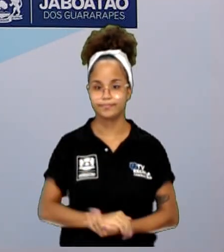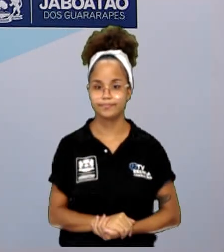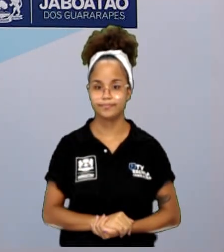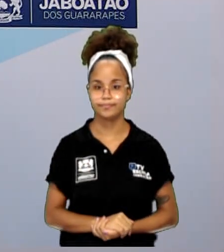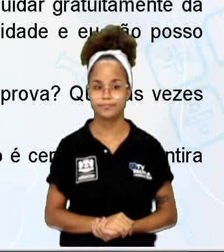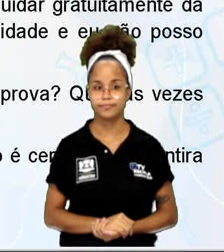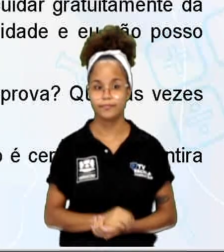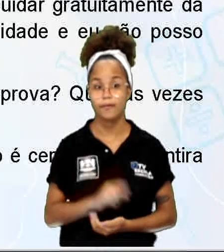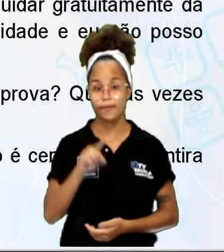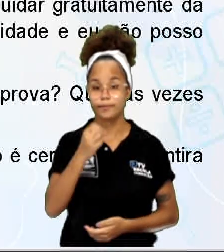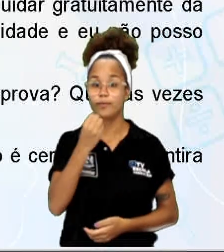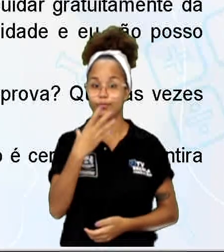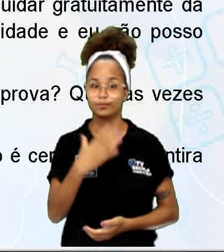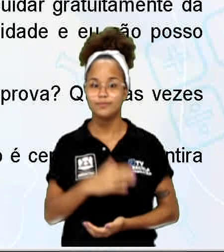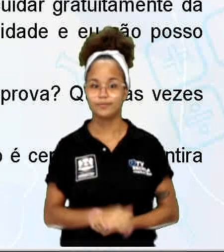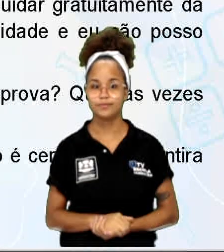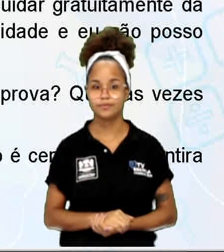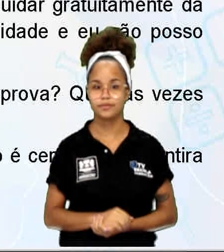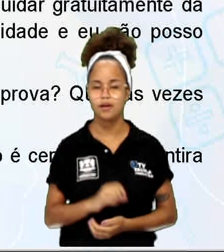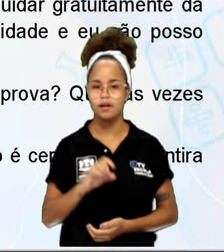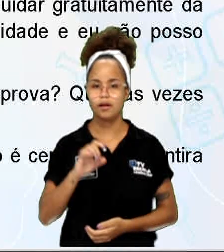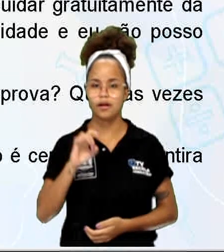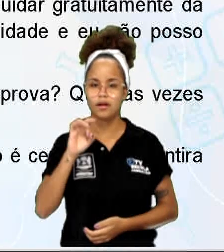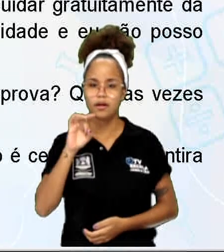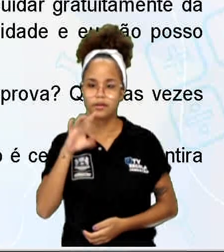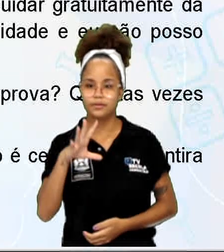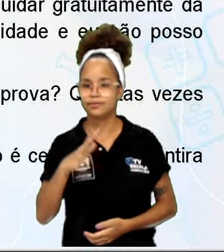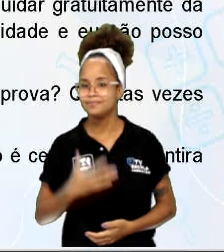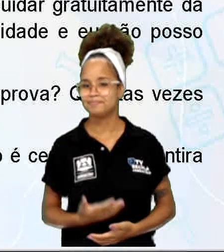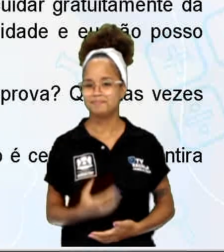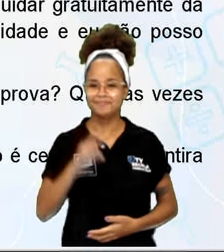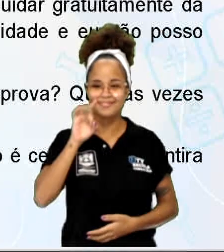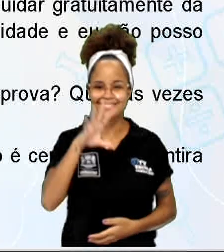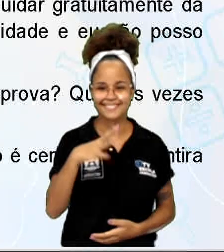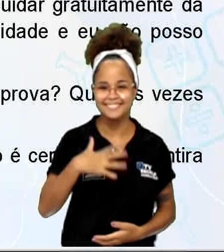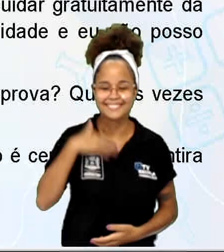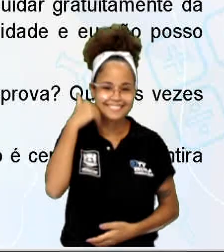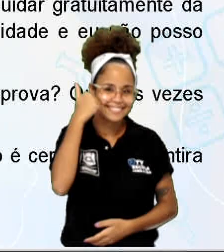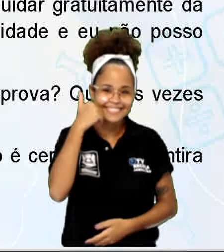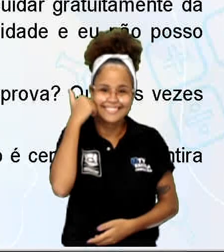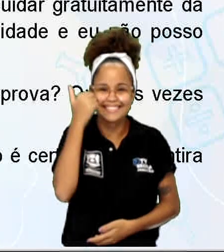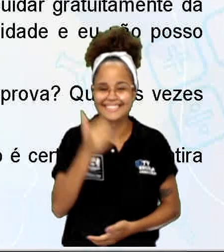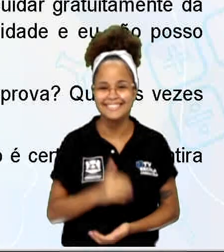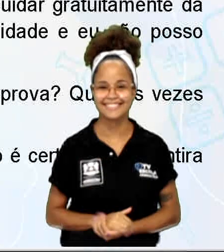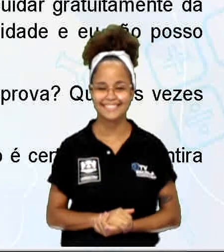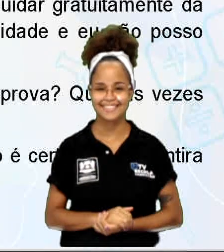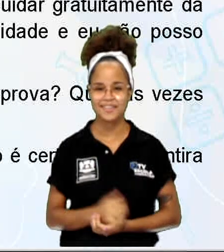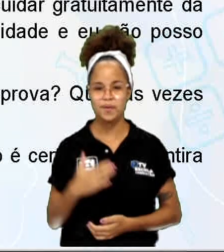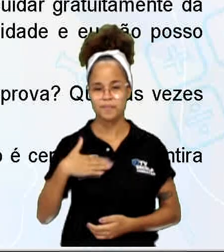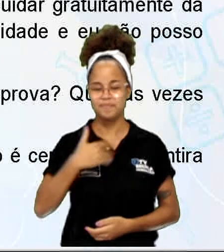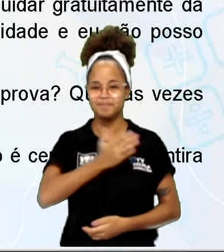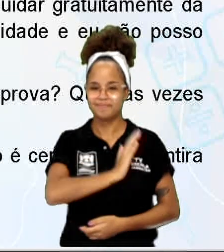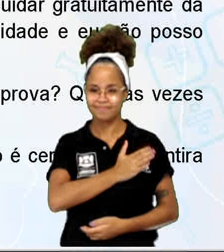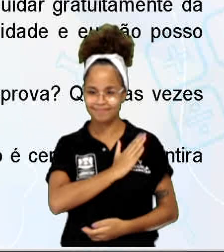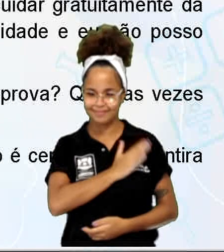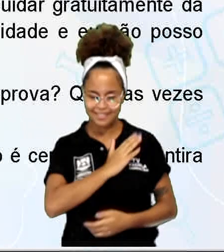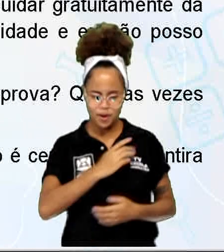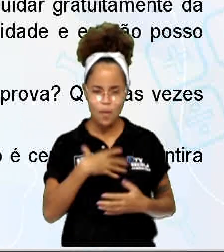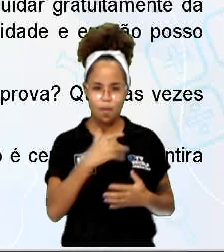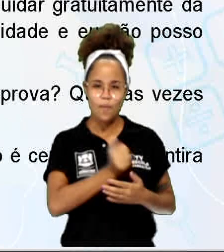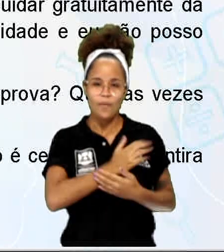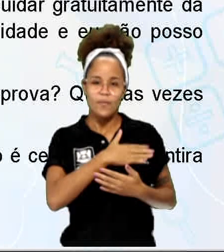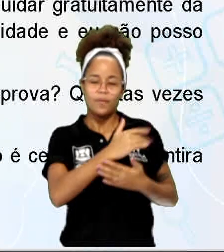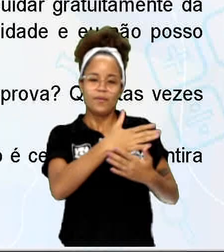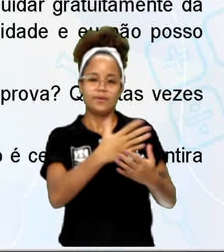Esse texto é muito bom. Só de sacanagem. Acompanhe comigo a leitura aí na tela. Meu coração está aos pulos. Quantas vezes